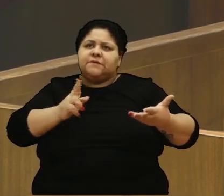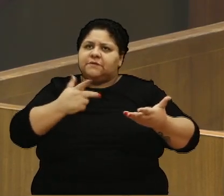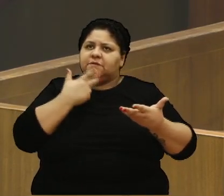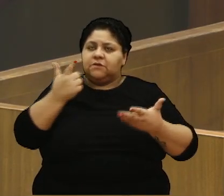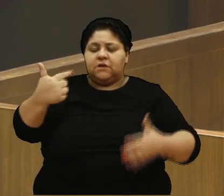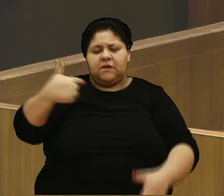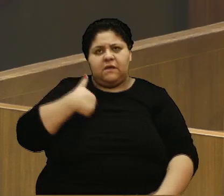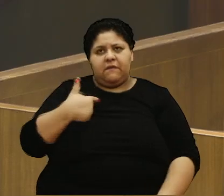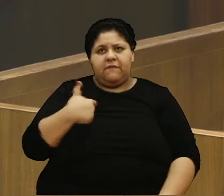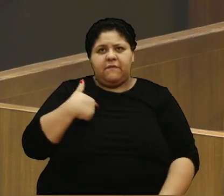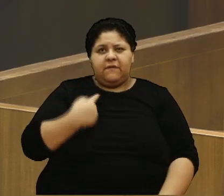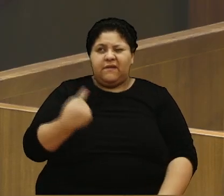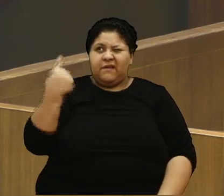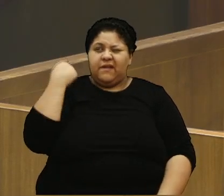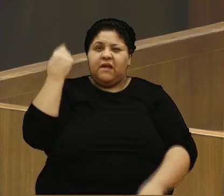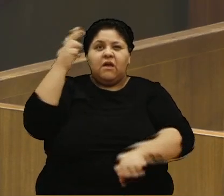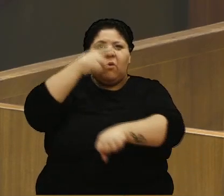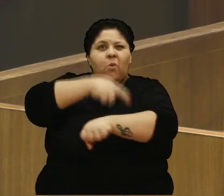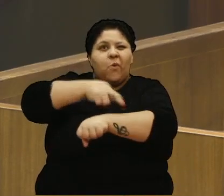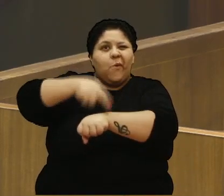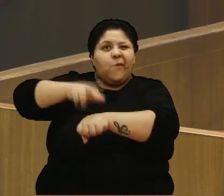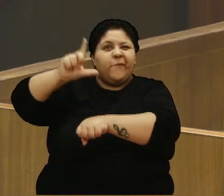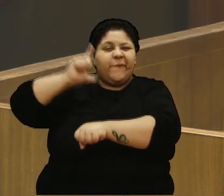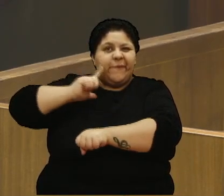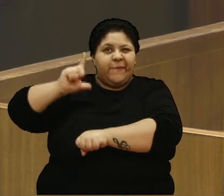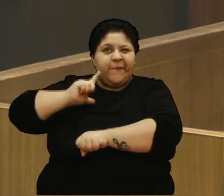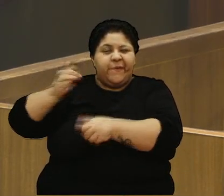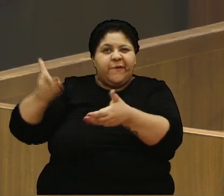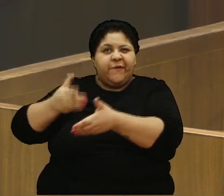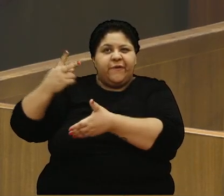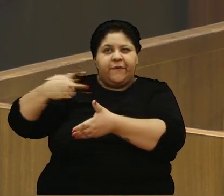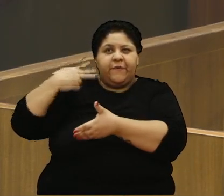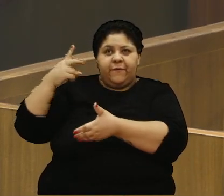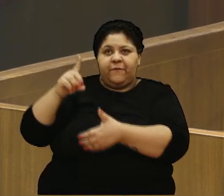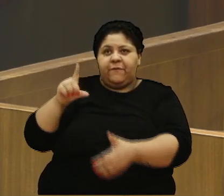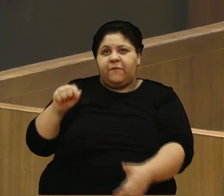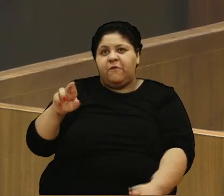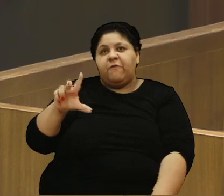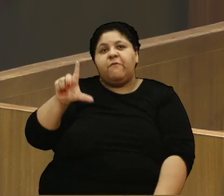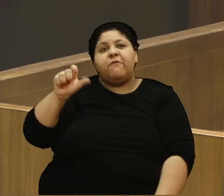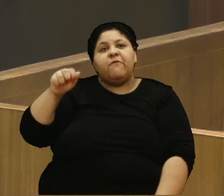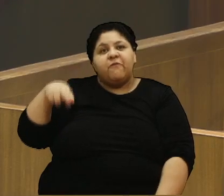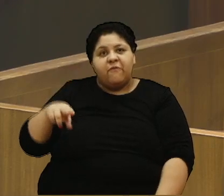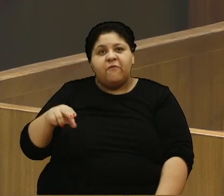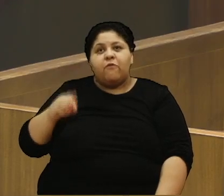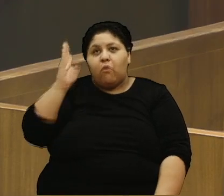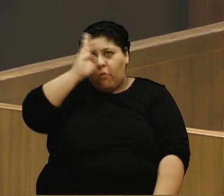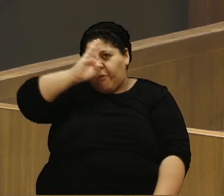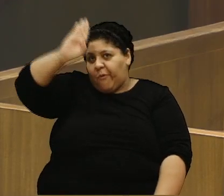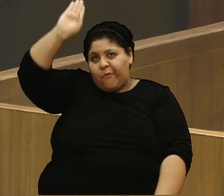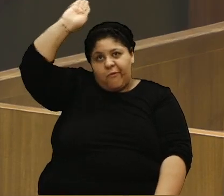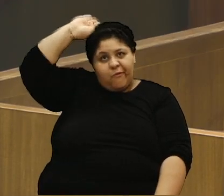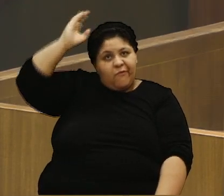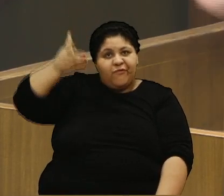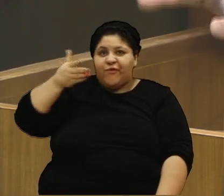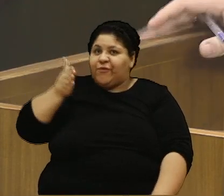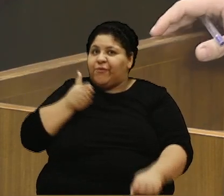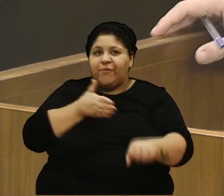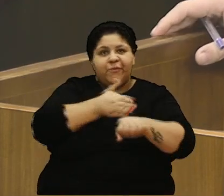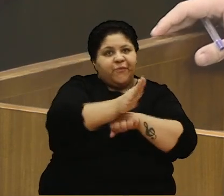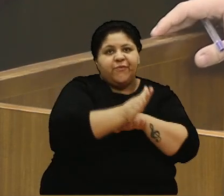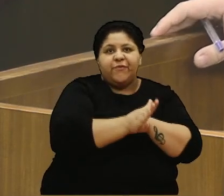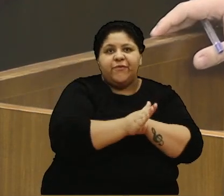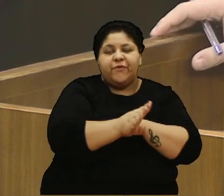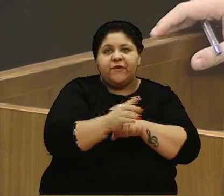Eu lá em Roca Salles estive com agora vereador Darlan de Jesus, onde os bombeiros não quiseram entrar, né? Isso